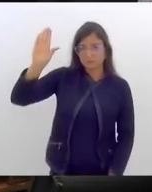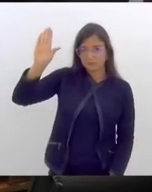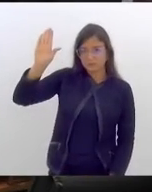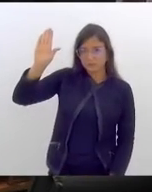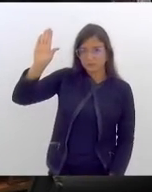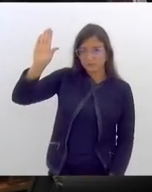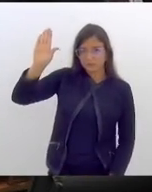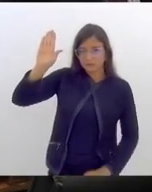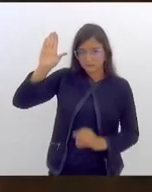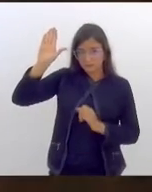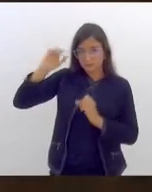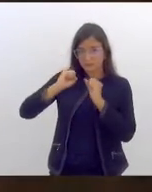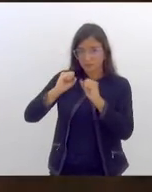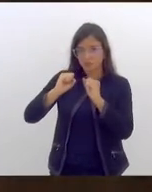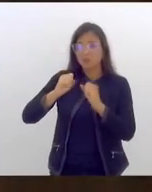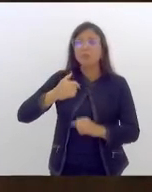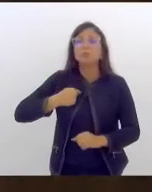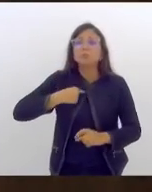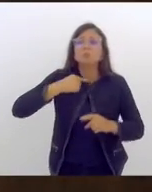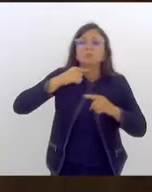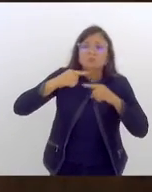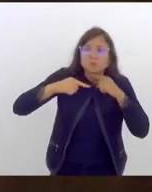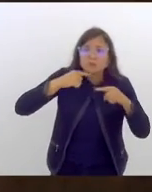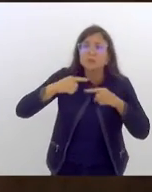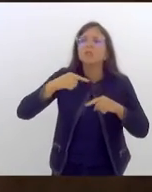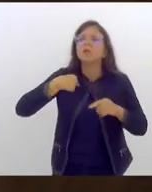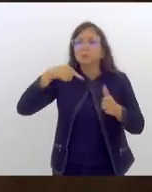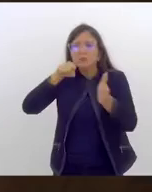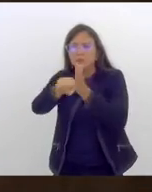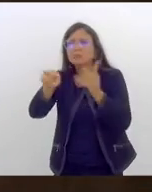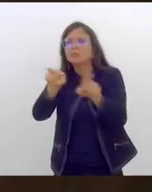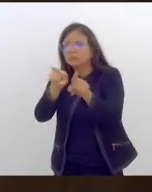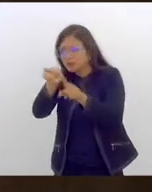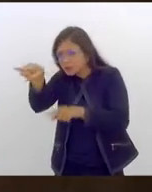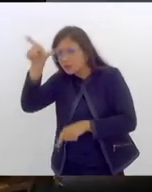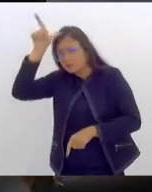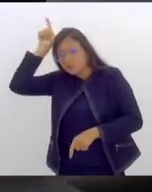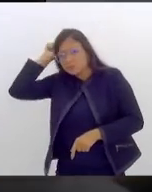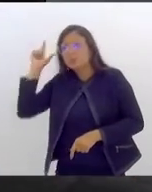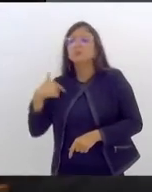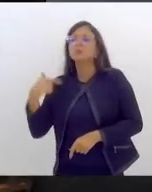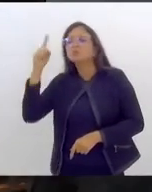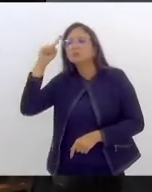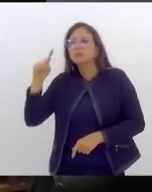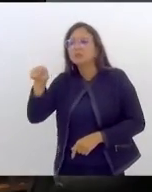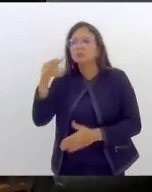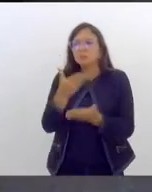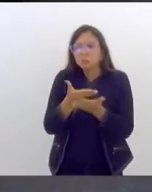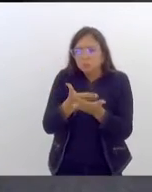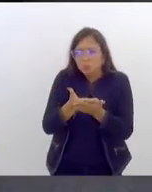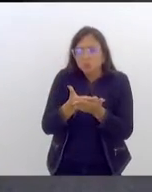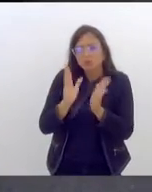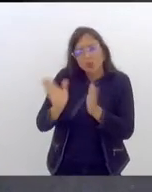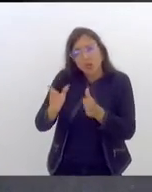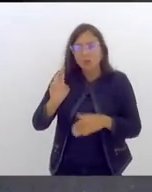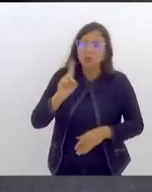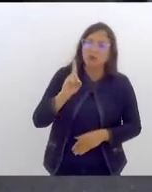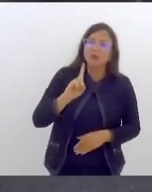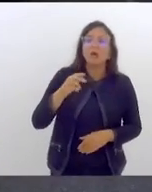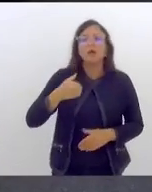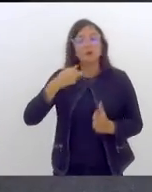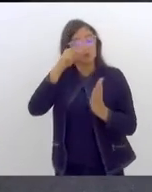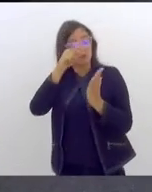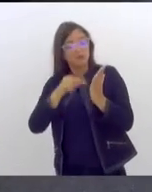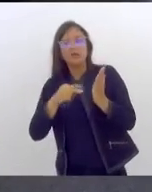pela ordem Presidente eu tenho uma dúvida vou perguntar também para o Deputado Luiz Paulo não sei se ele já estudou o projeto eu tava dando uma olhada Eu acho que existe